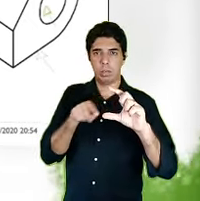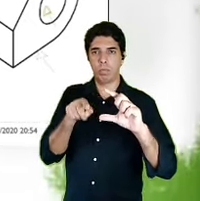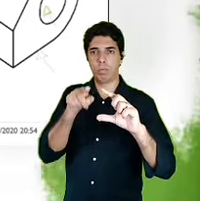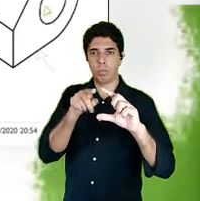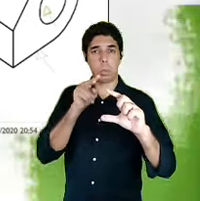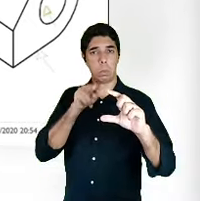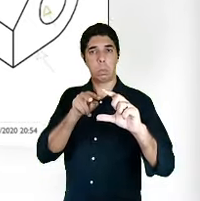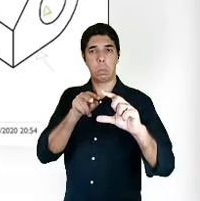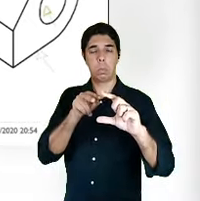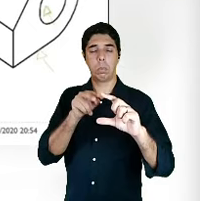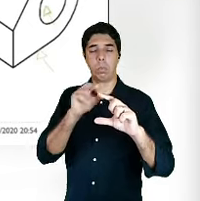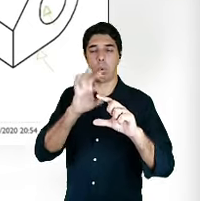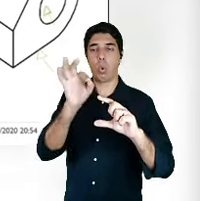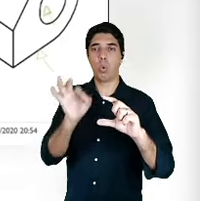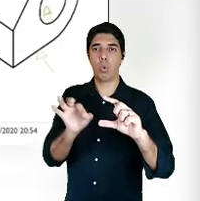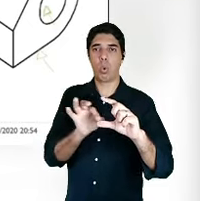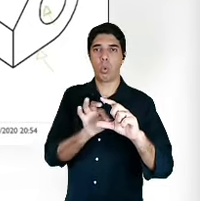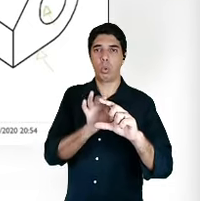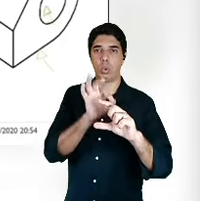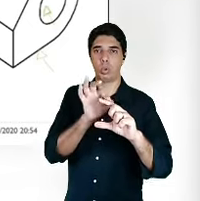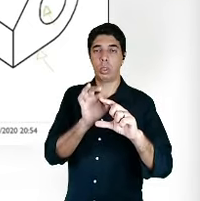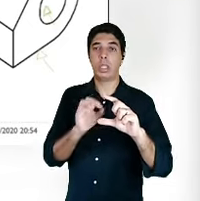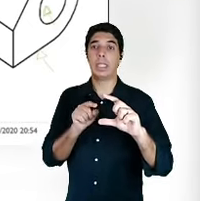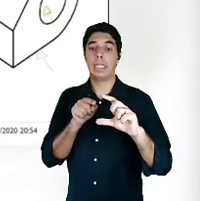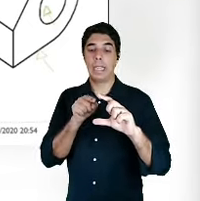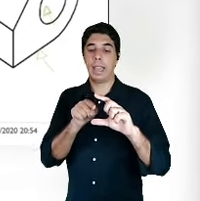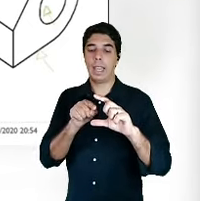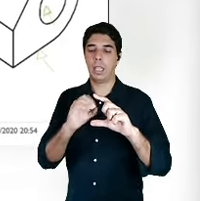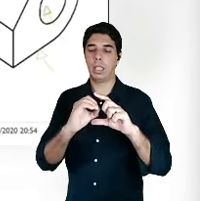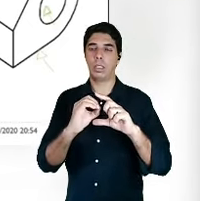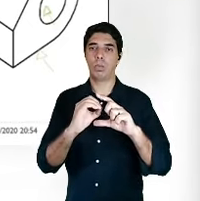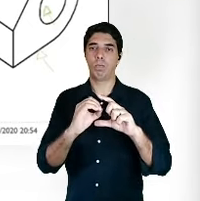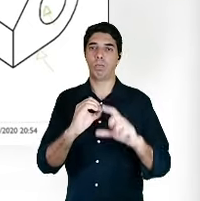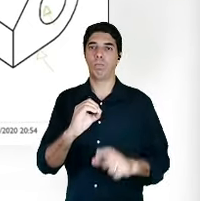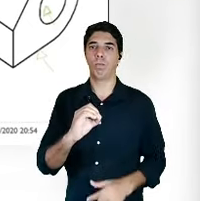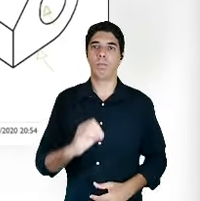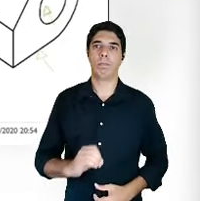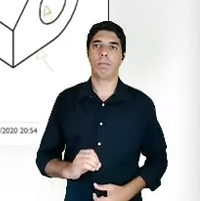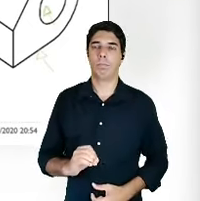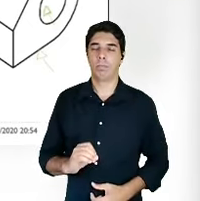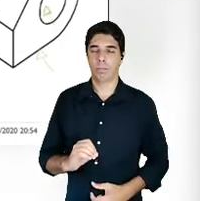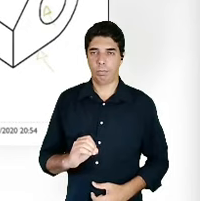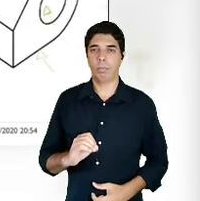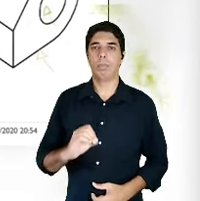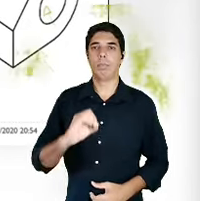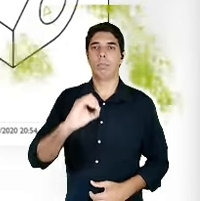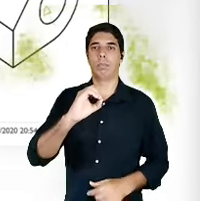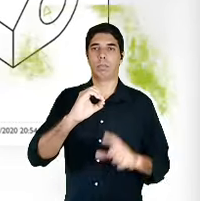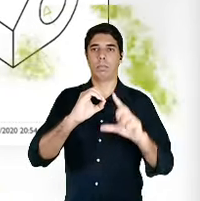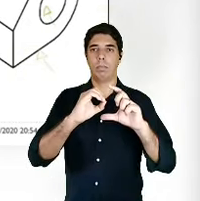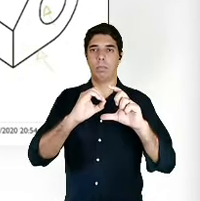contorno visíveis, né, que são as linhas que a gente usa para representar as projeções